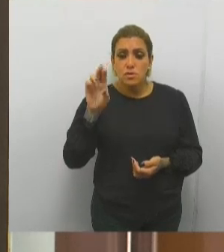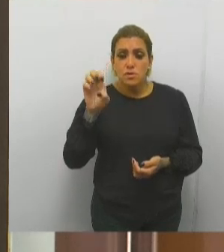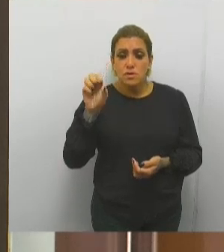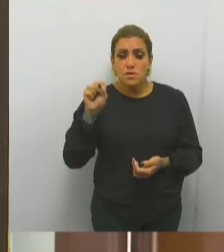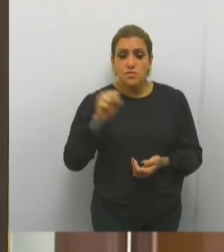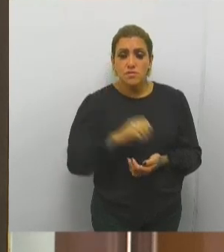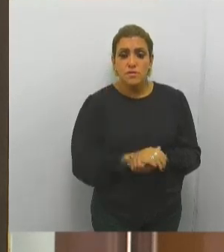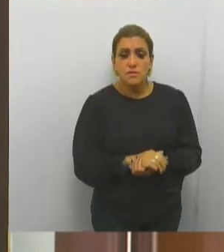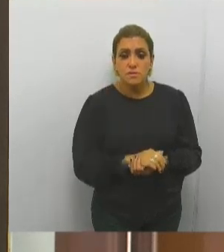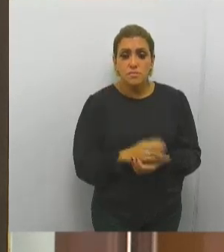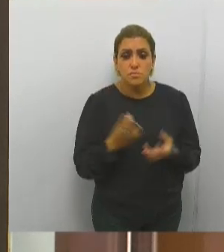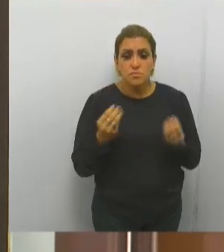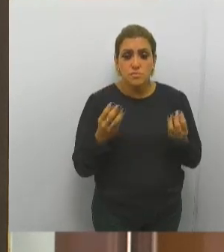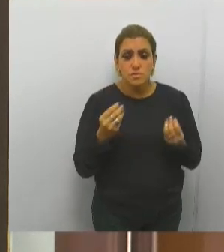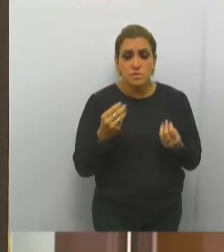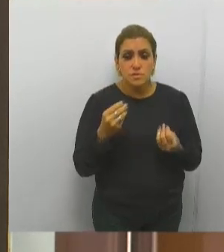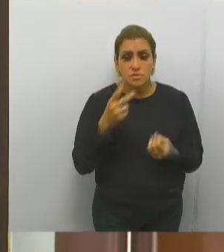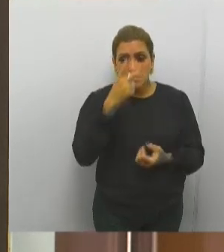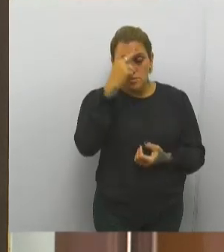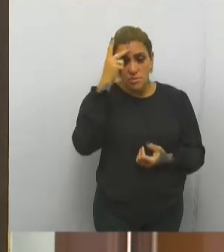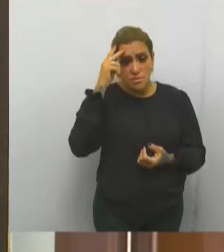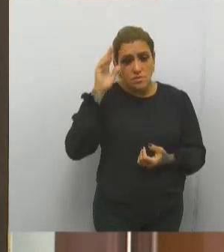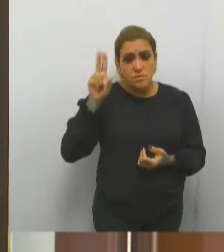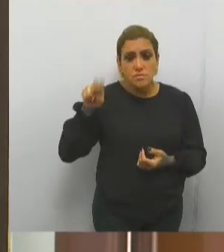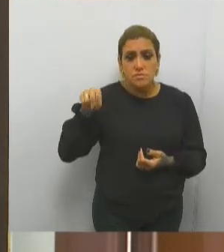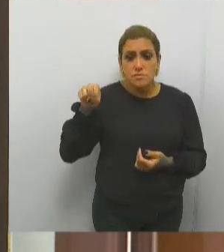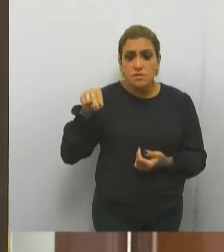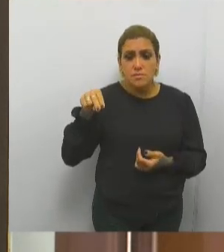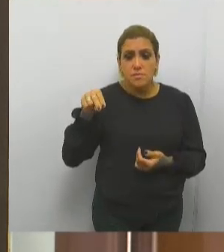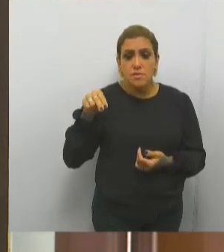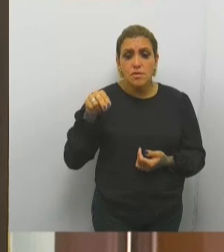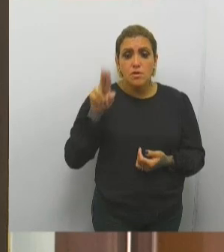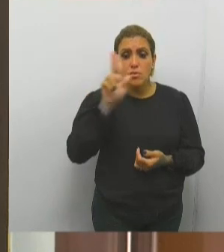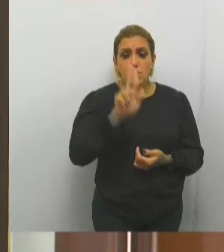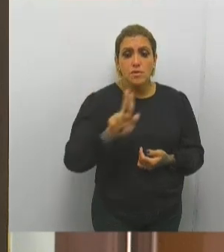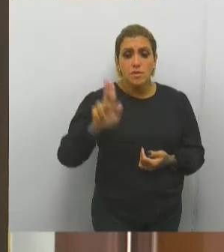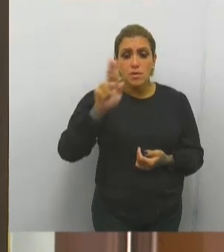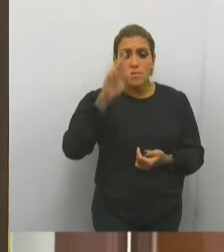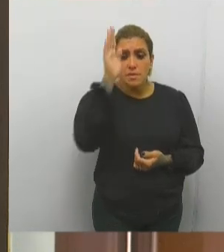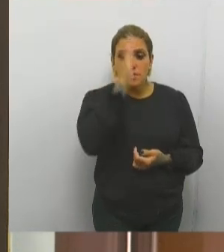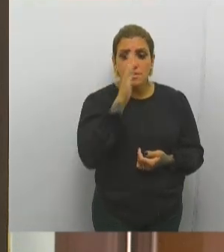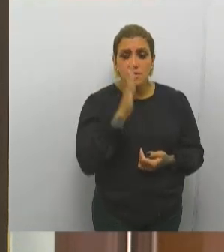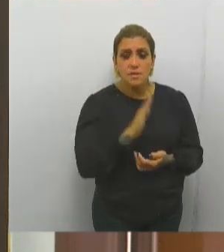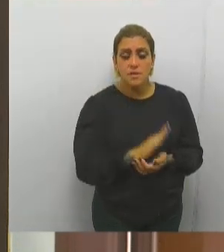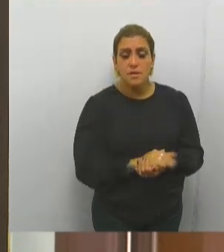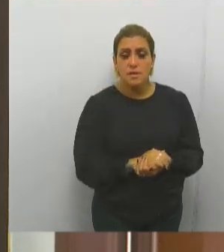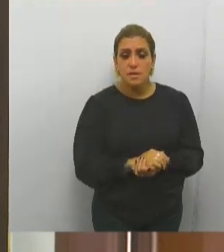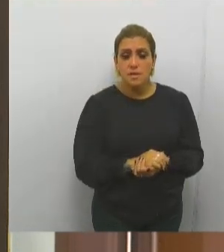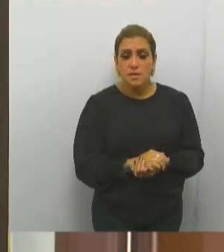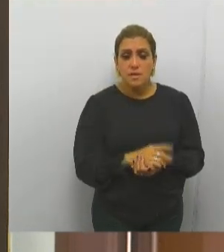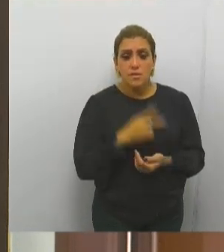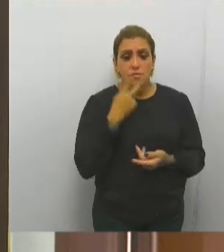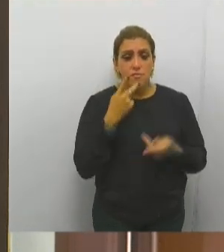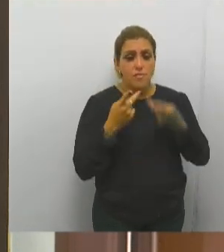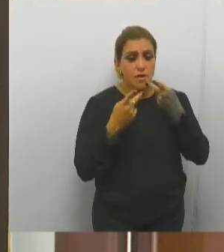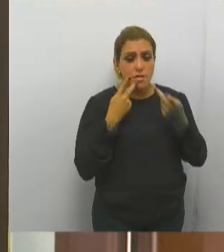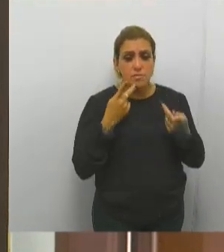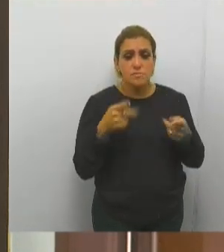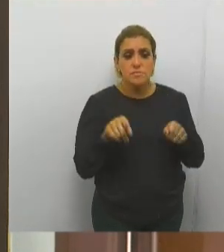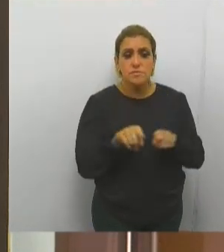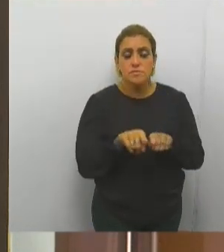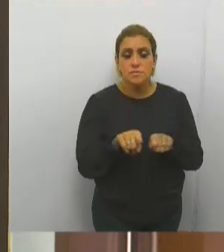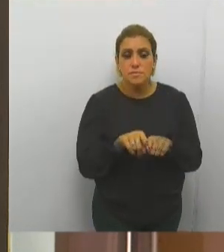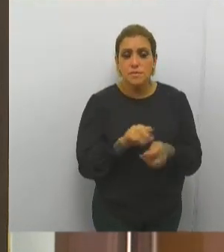uma delegacia da UBT, né? Da União Brasileira dos Trovadores. E dizem também que